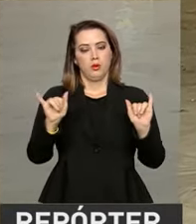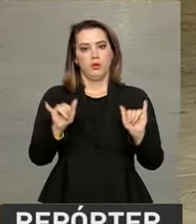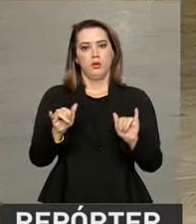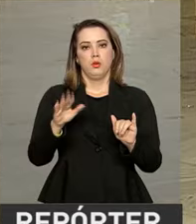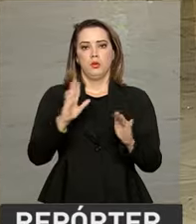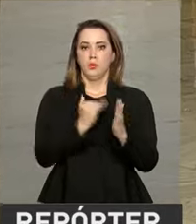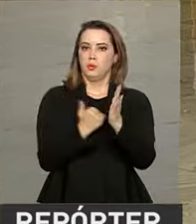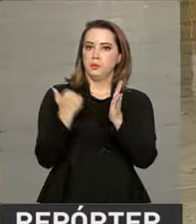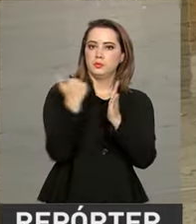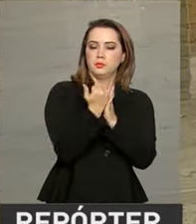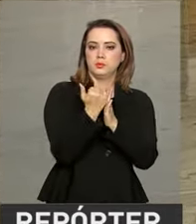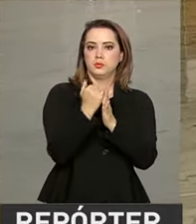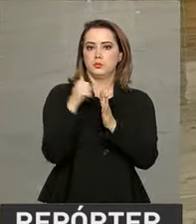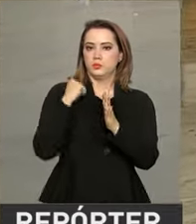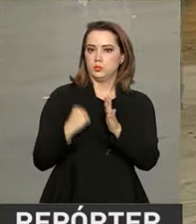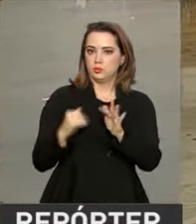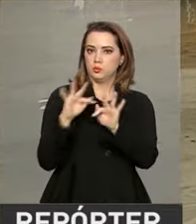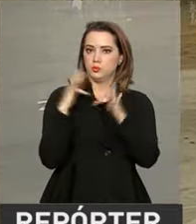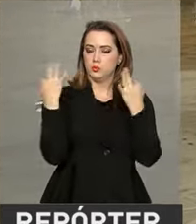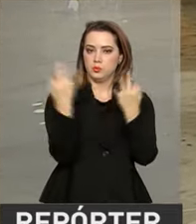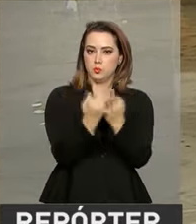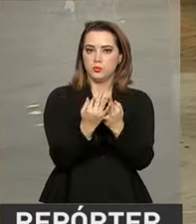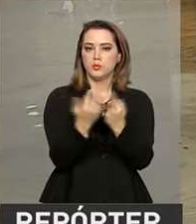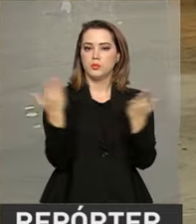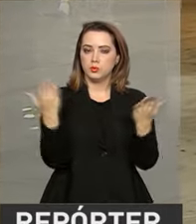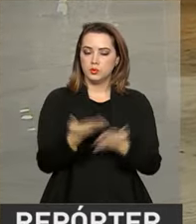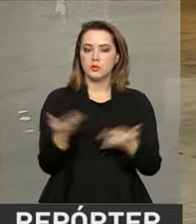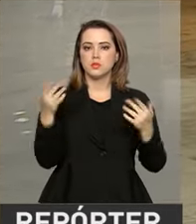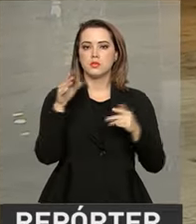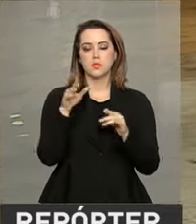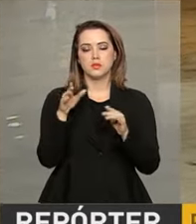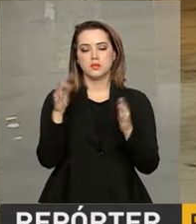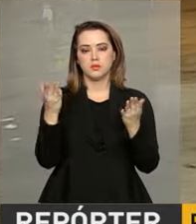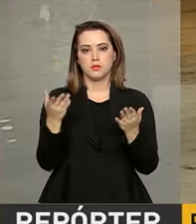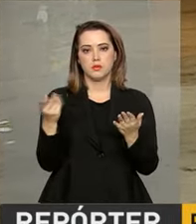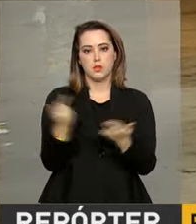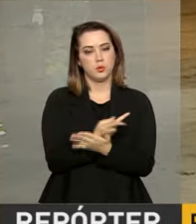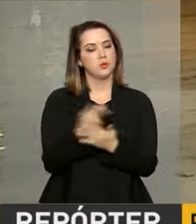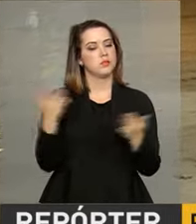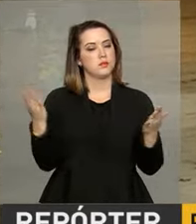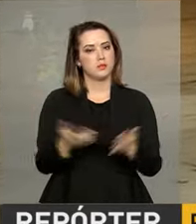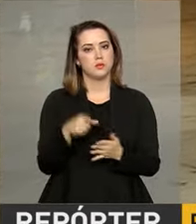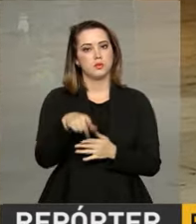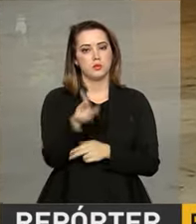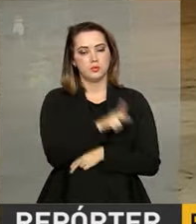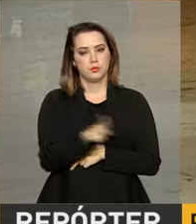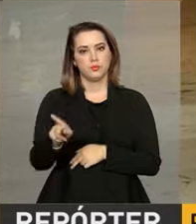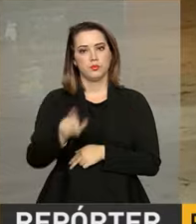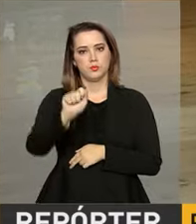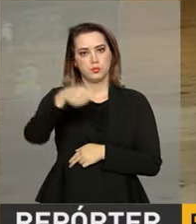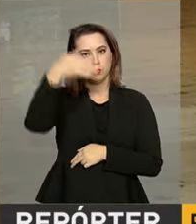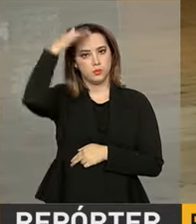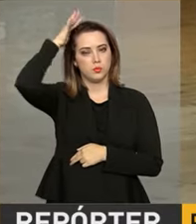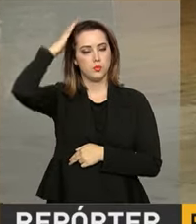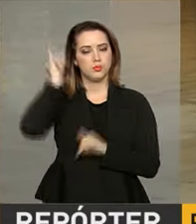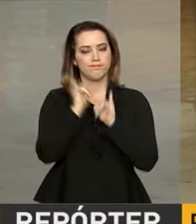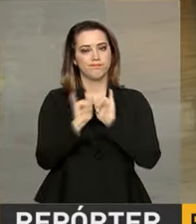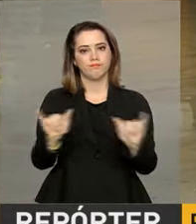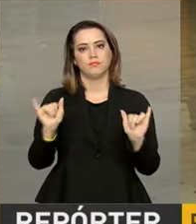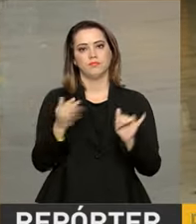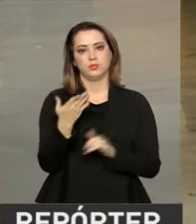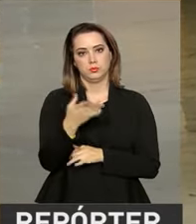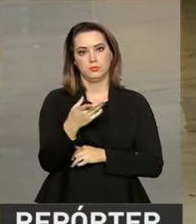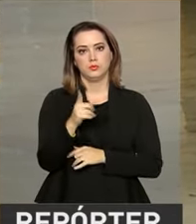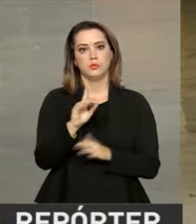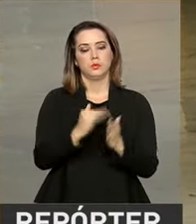Bolsa Família ocorreu nesta manhã aqui no Palácio do Planalto, em cerimônia com a presença do presidente em exercício, Michel Temer.